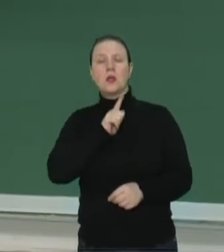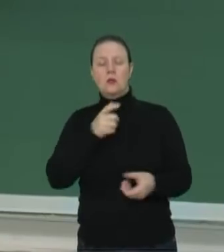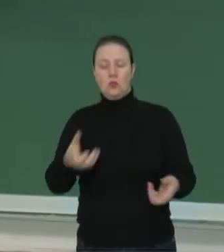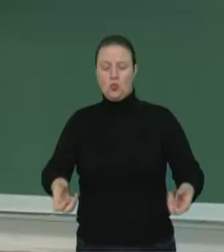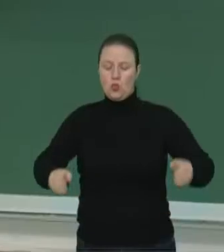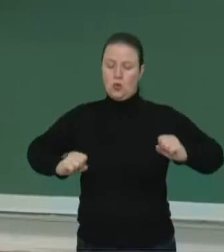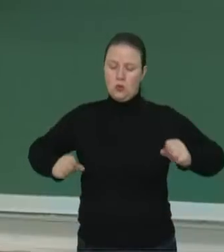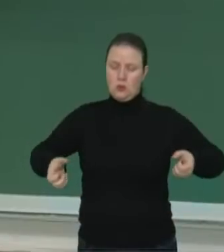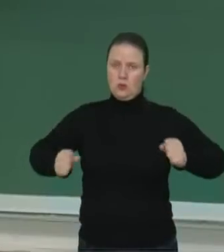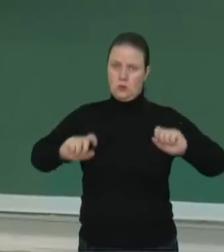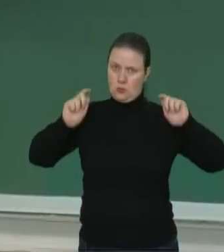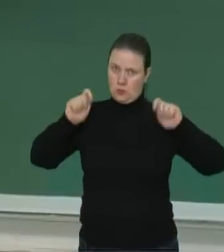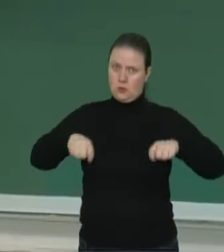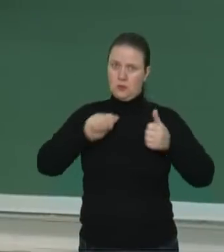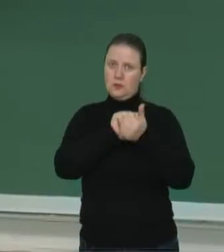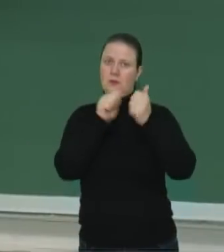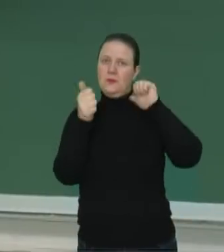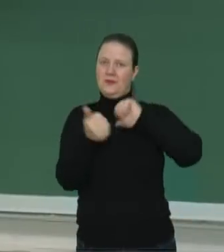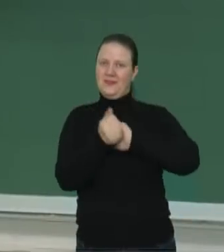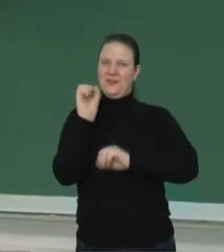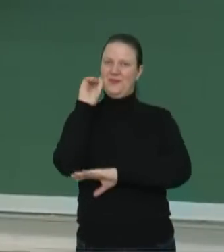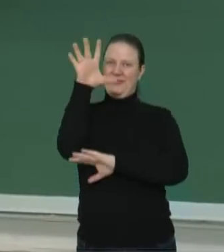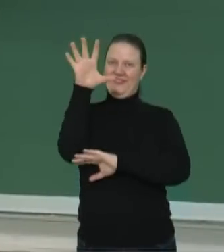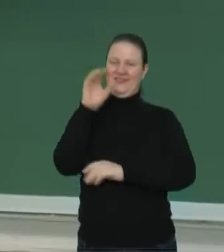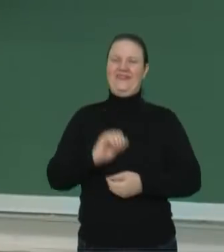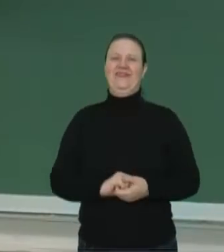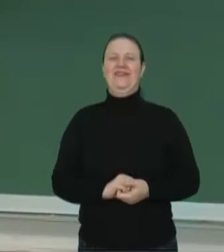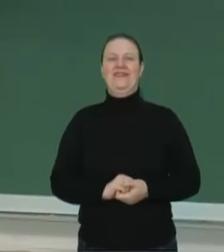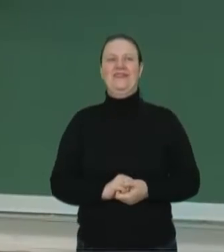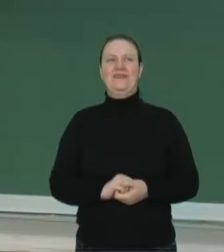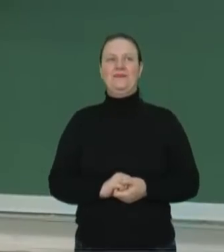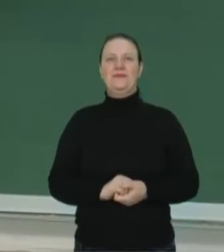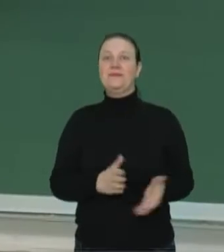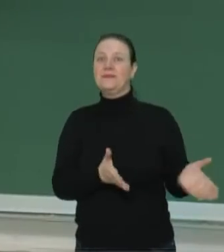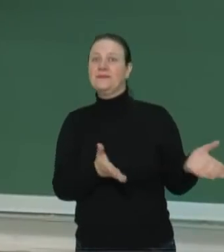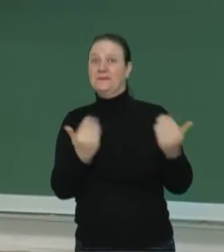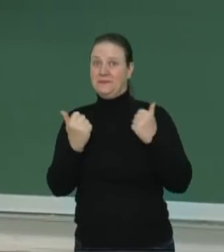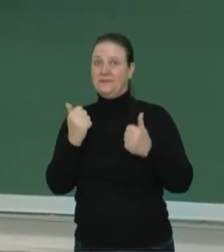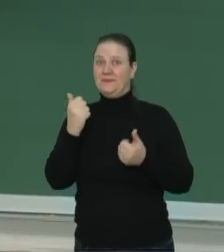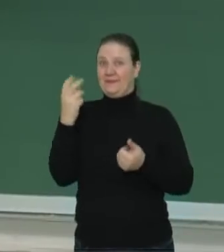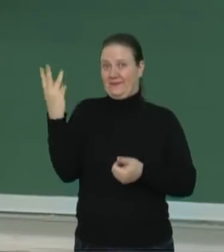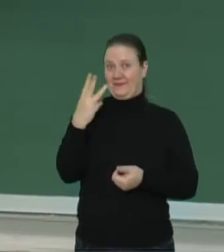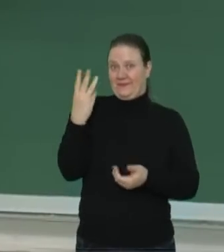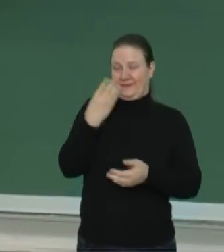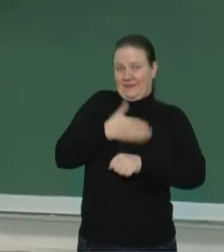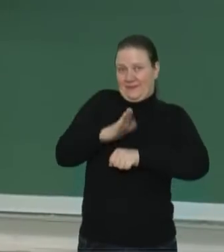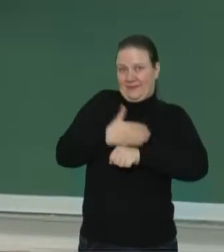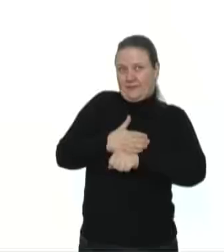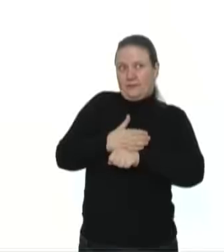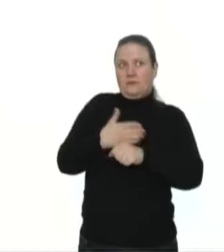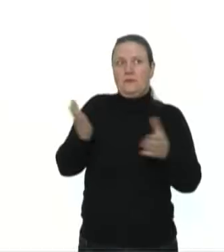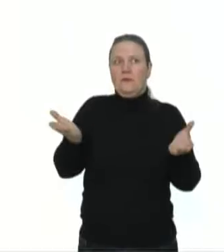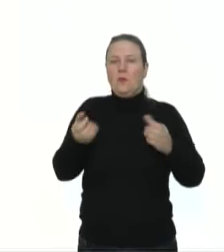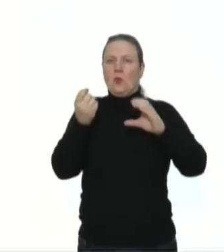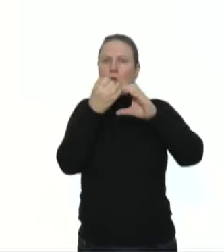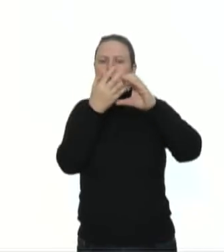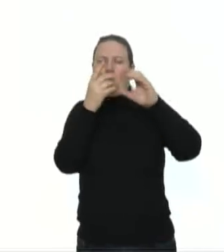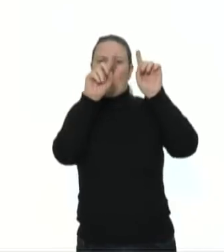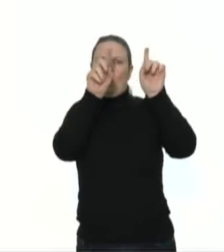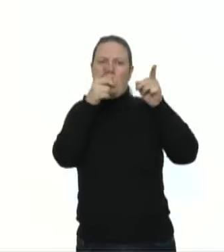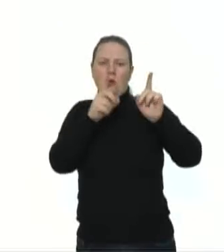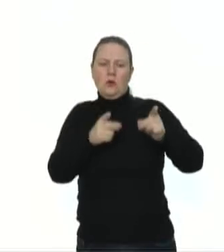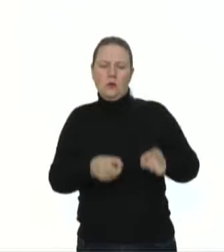que os cadeirantes também possam jogar. Nosso terceiro exercício, classifique as ações